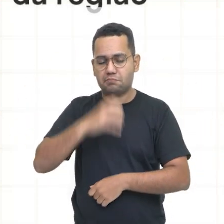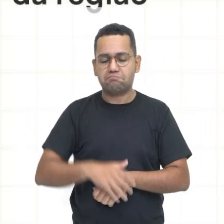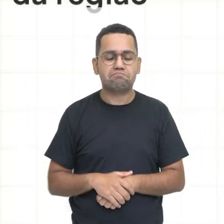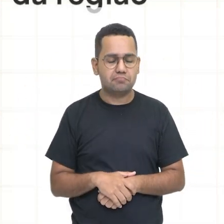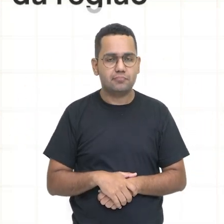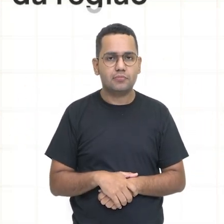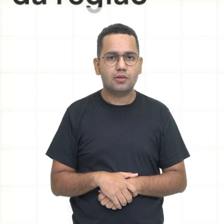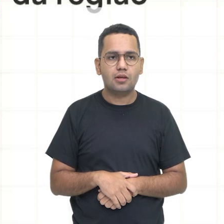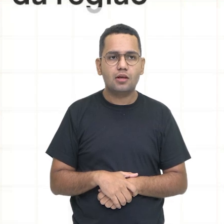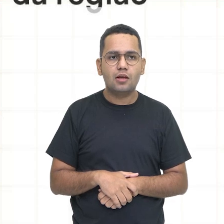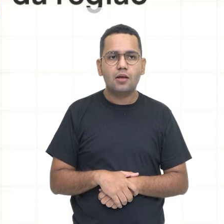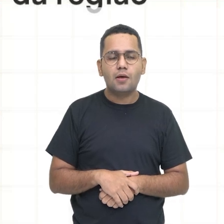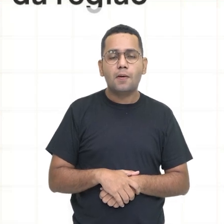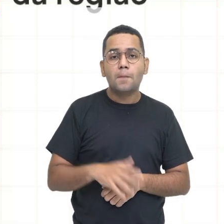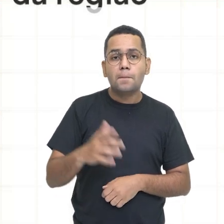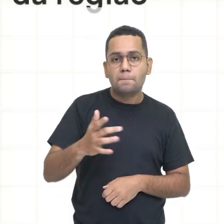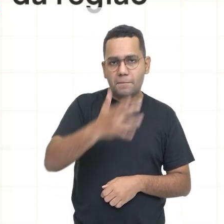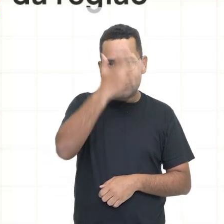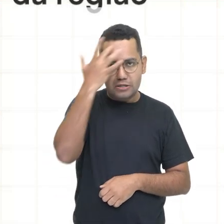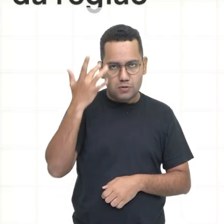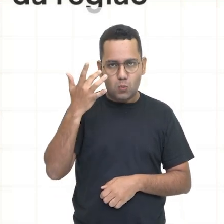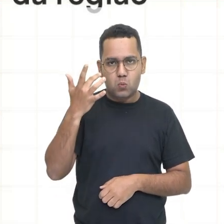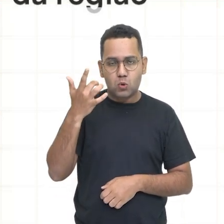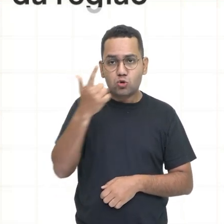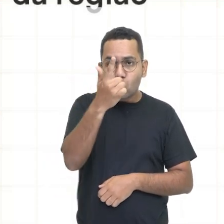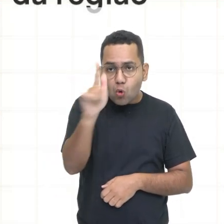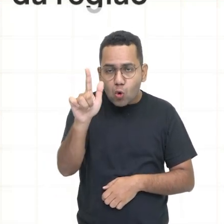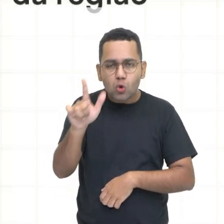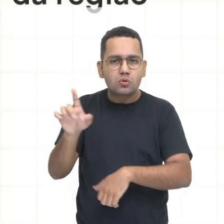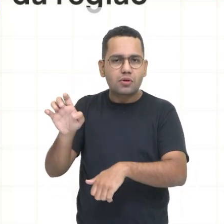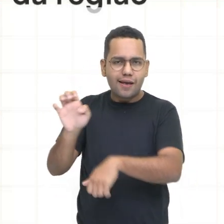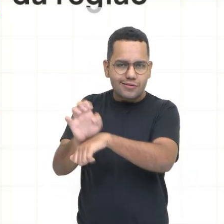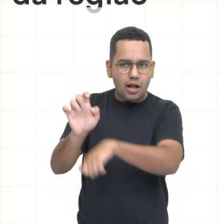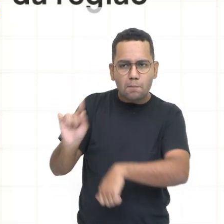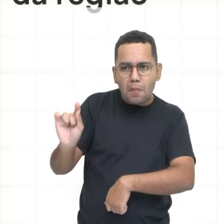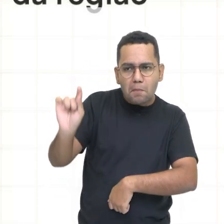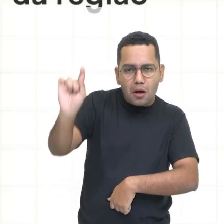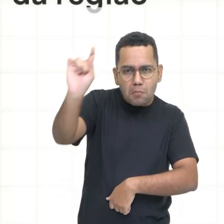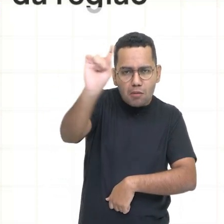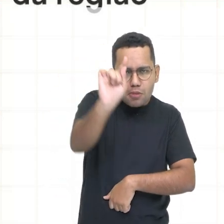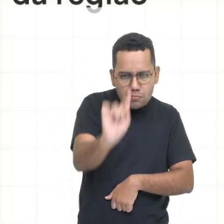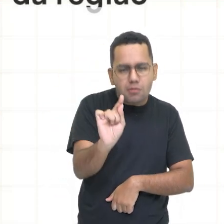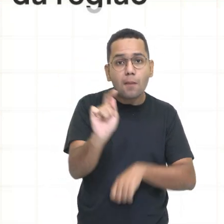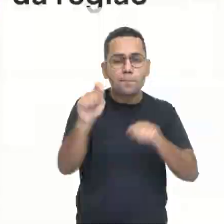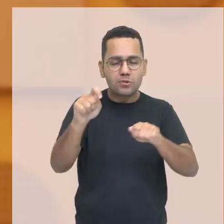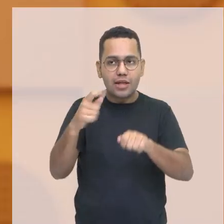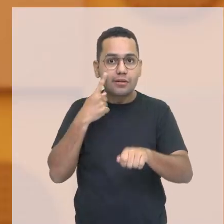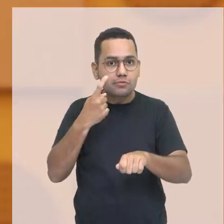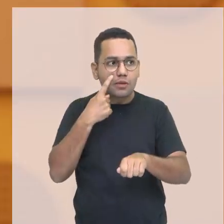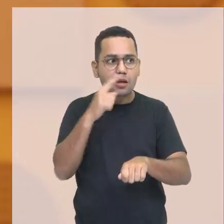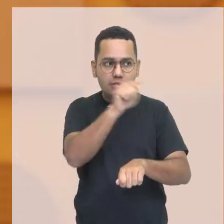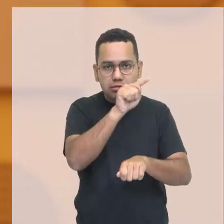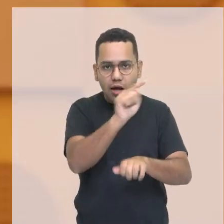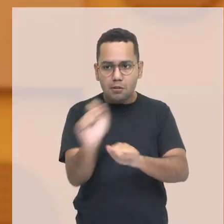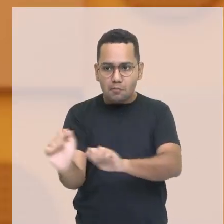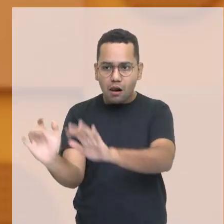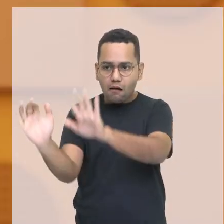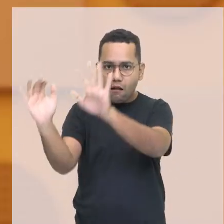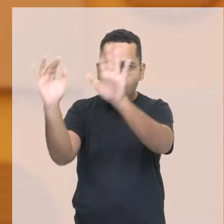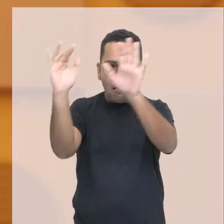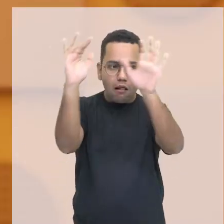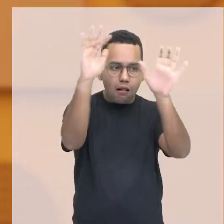pessoas que vêm de fora da região para ocuparem, formar os grandes latifúndios e dessa forma chegar ao que a gente conhece como